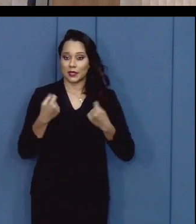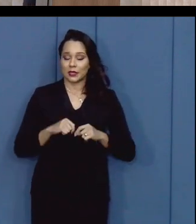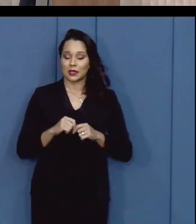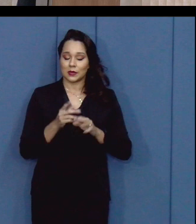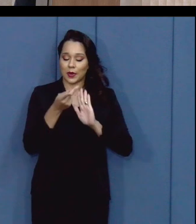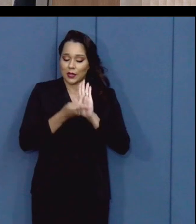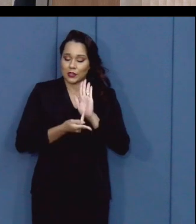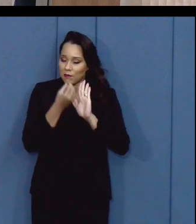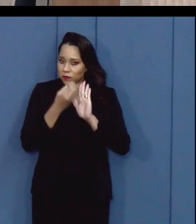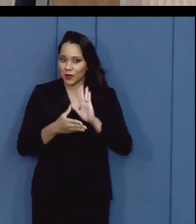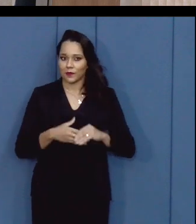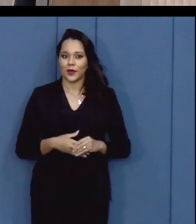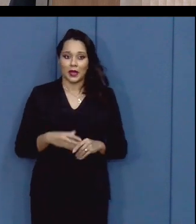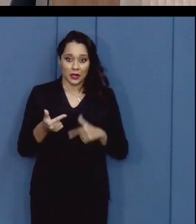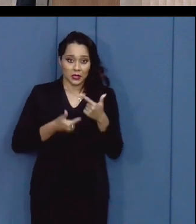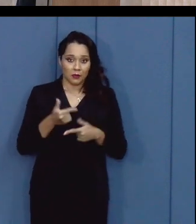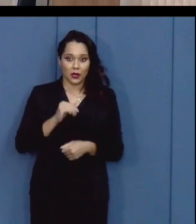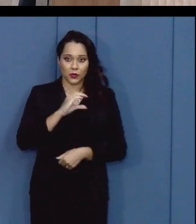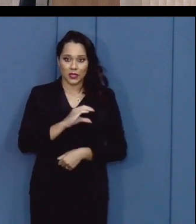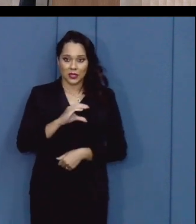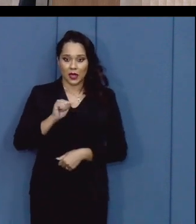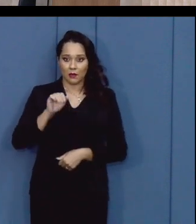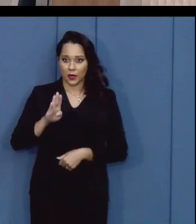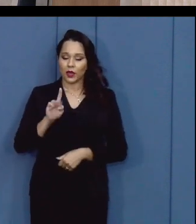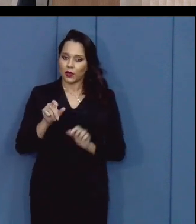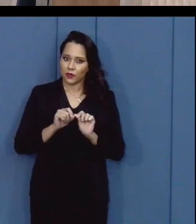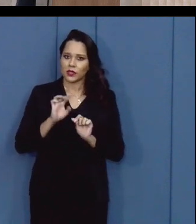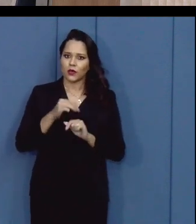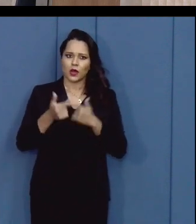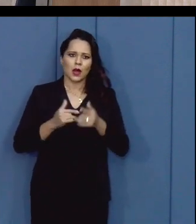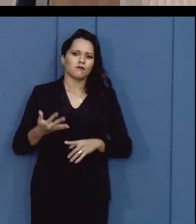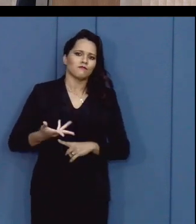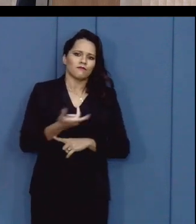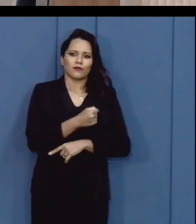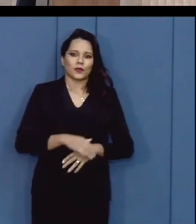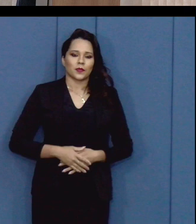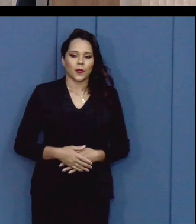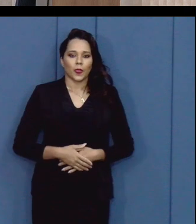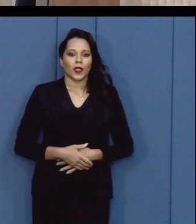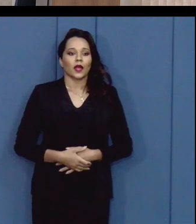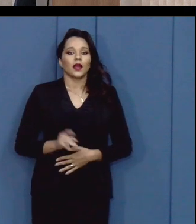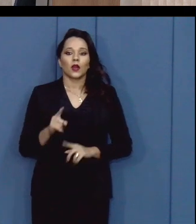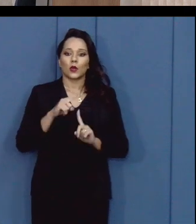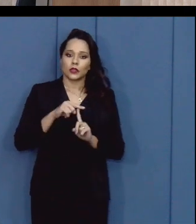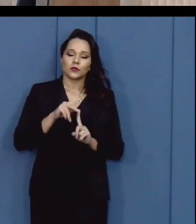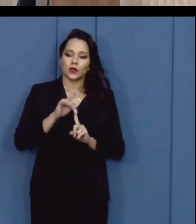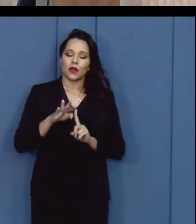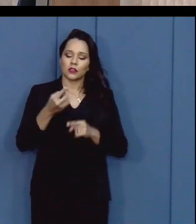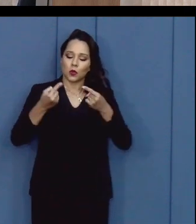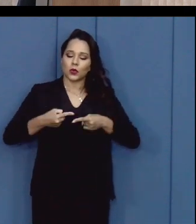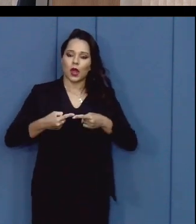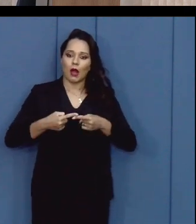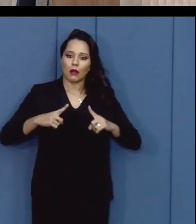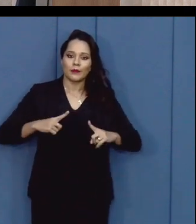precisa se planejar muito bem. Esse trabalho que o CCAB faz é um trabalho primoroso nesse sentido, né? É como um time que vai disputar